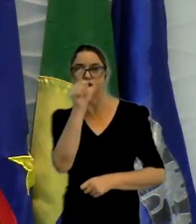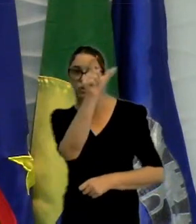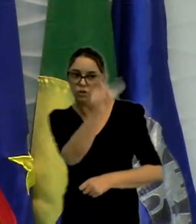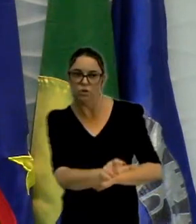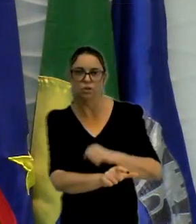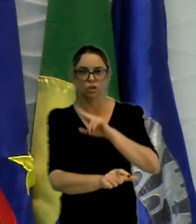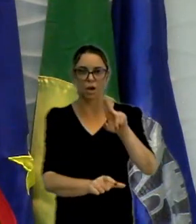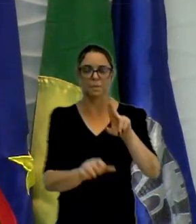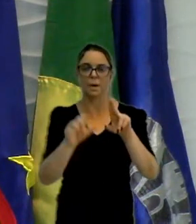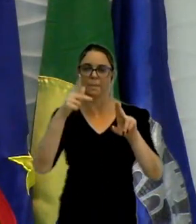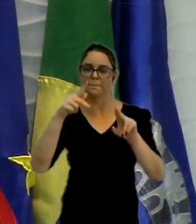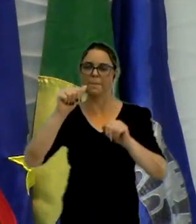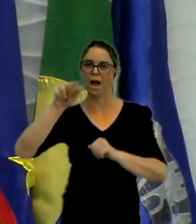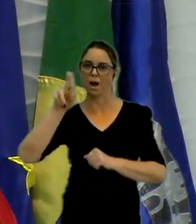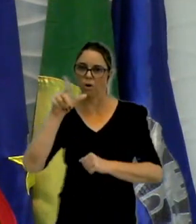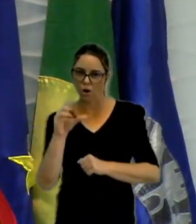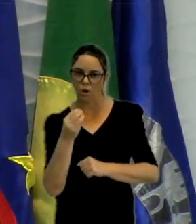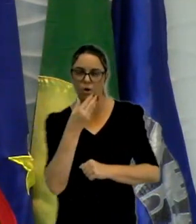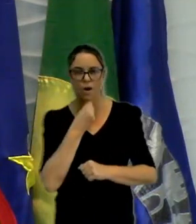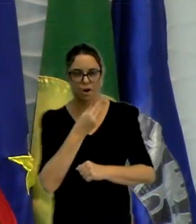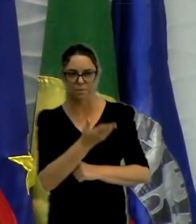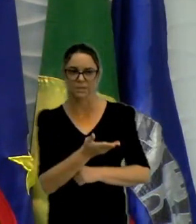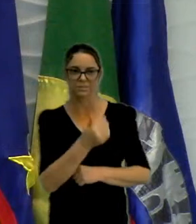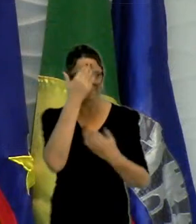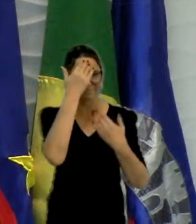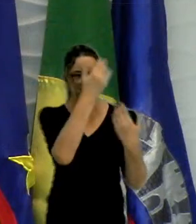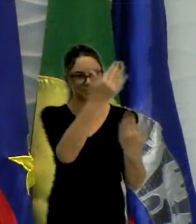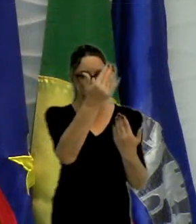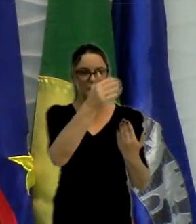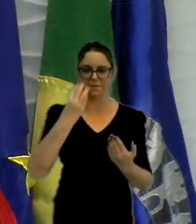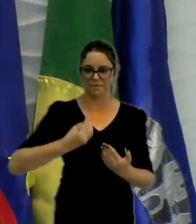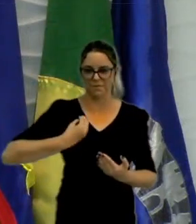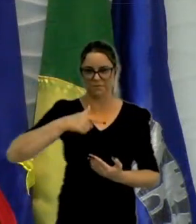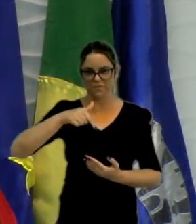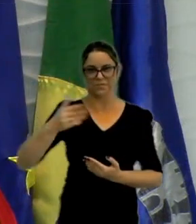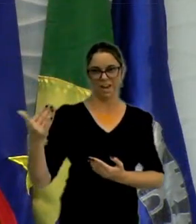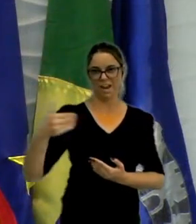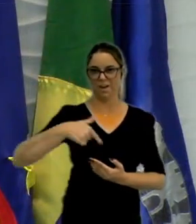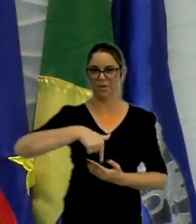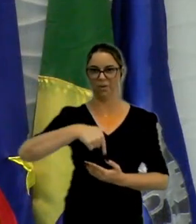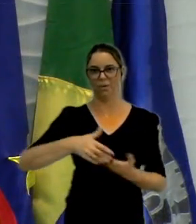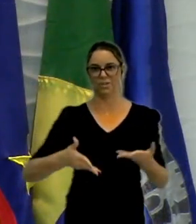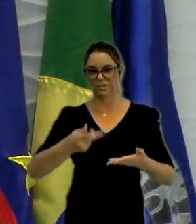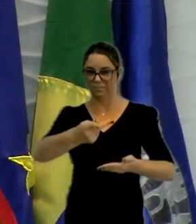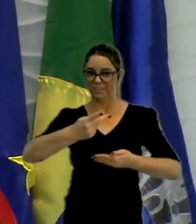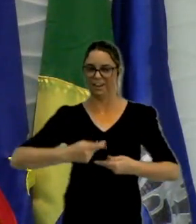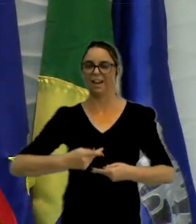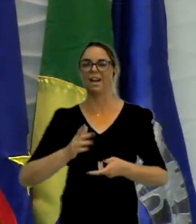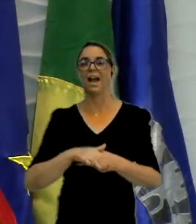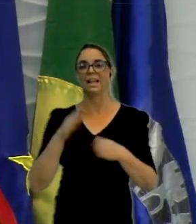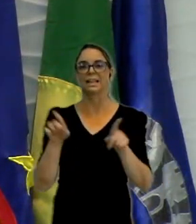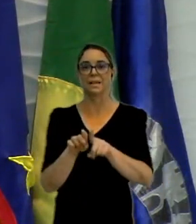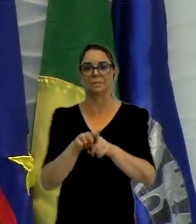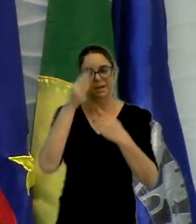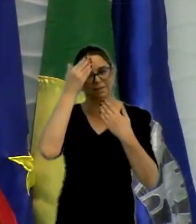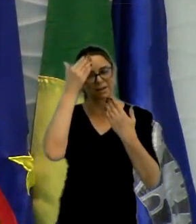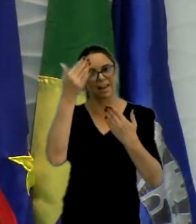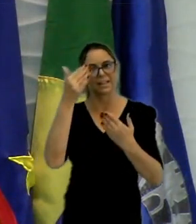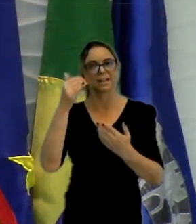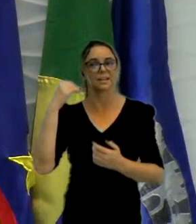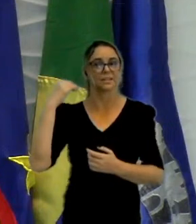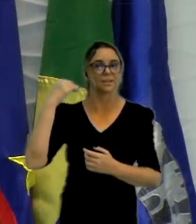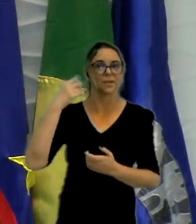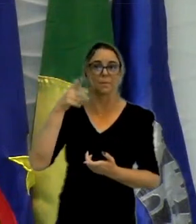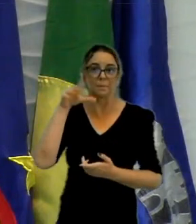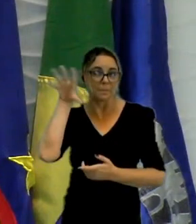Paulo, quero agradecer a presença de todos, agradecer aos ouvintes que estão nos escutando através da Rádio Somente